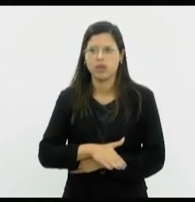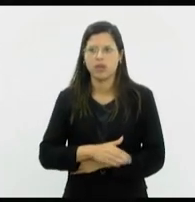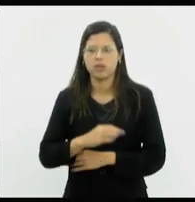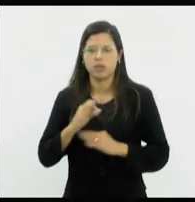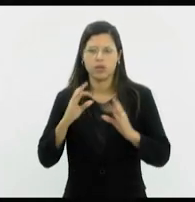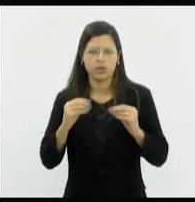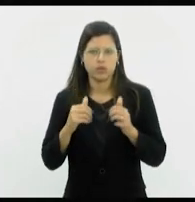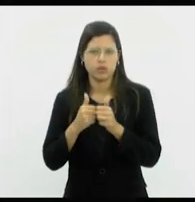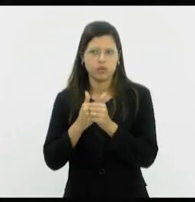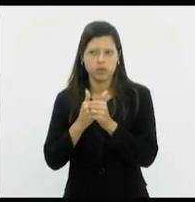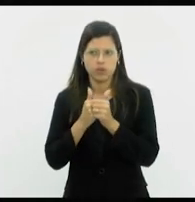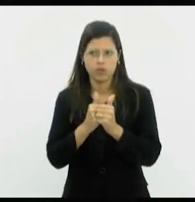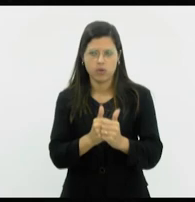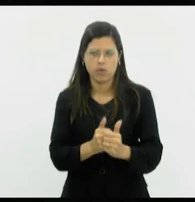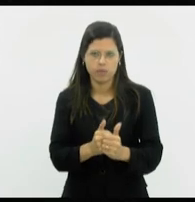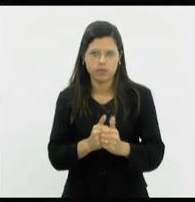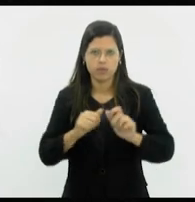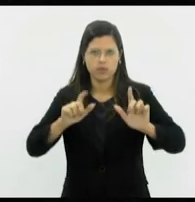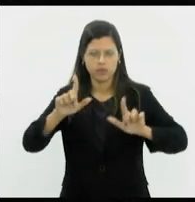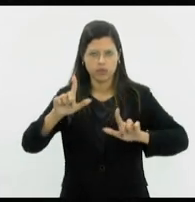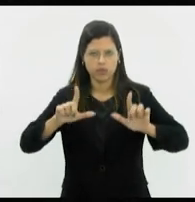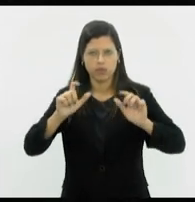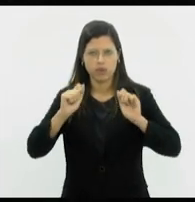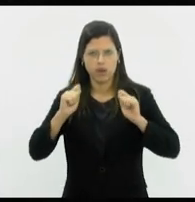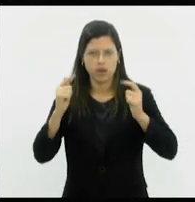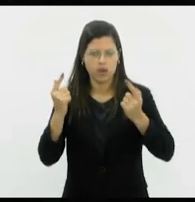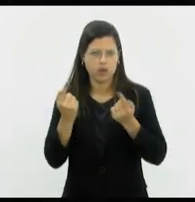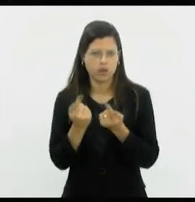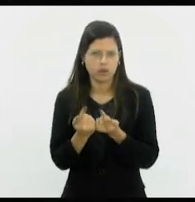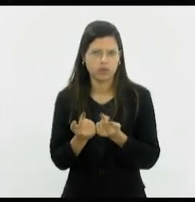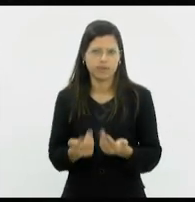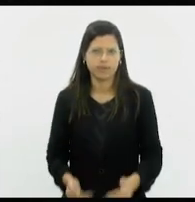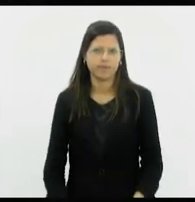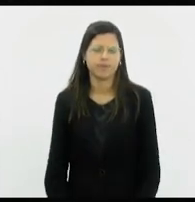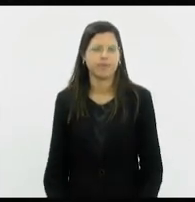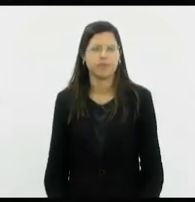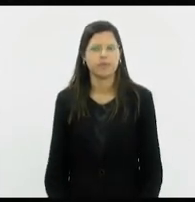que nos acompanham pela TV Alerj.